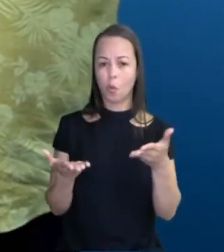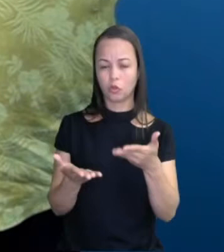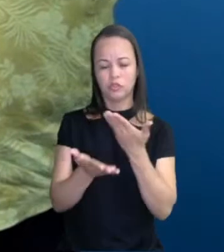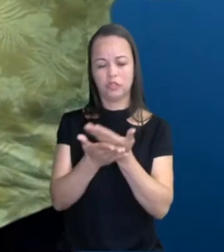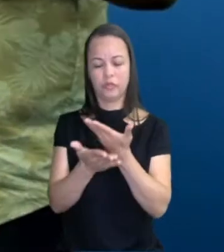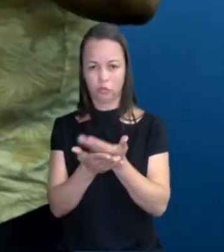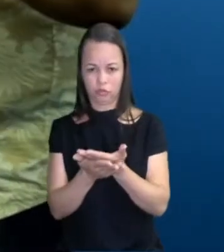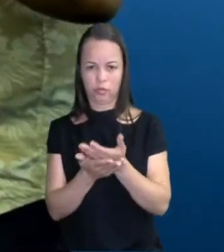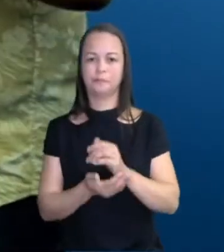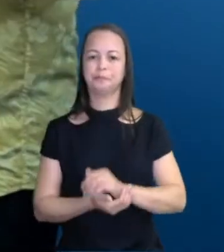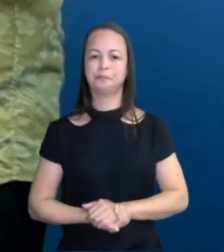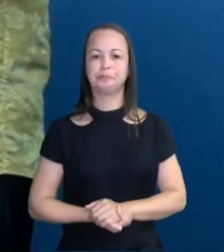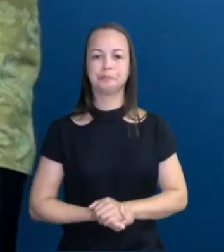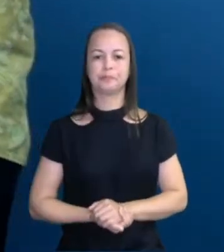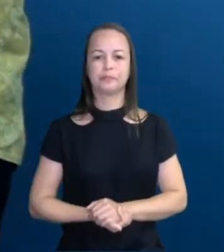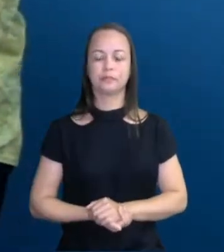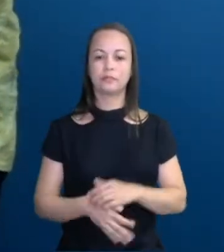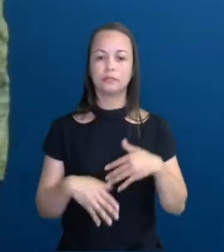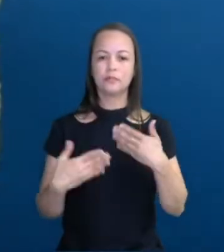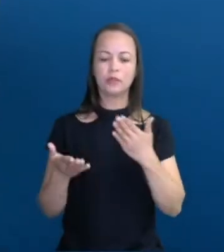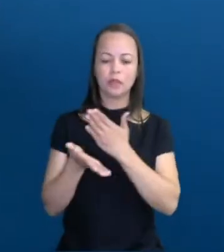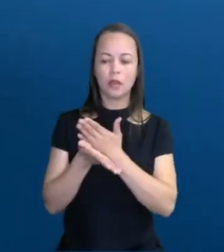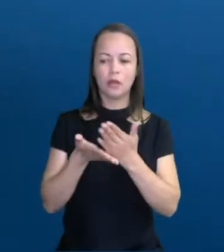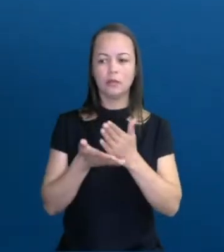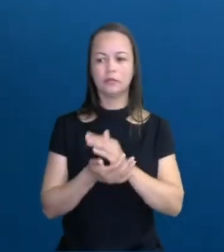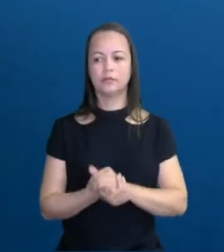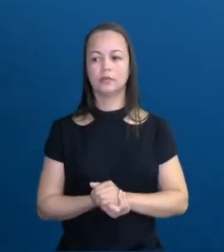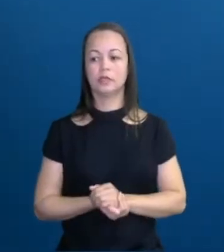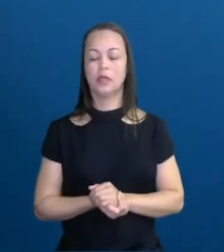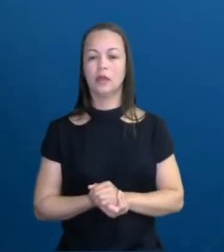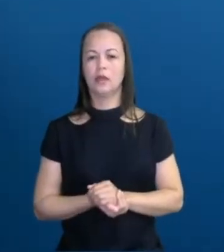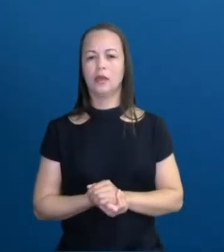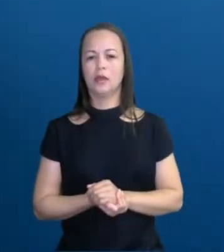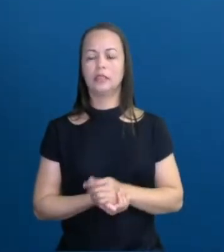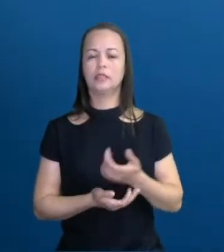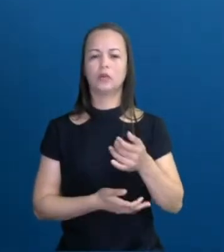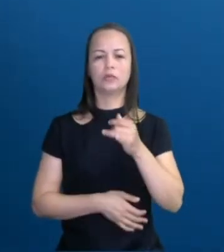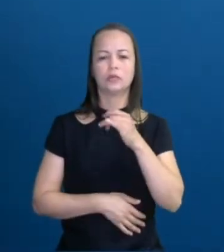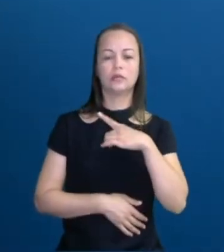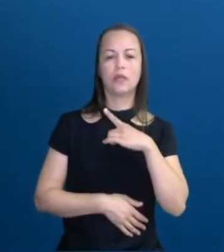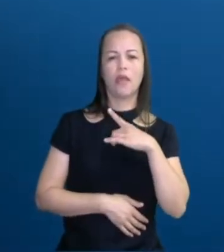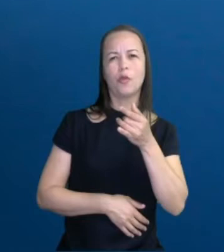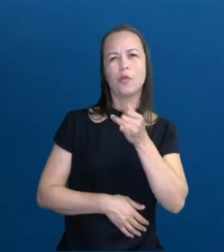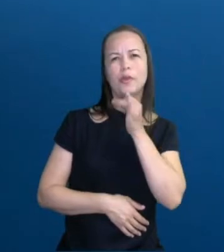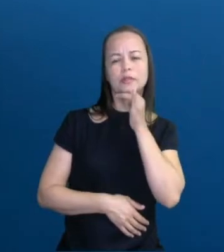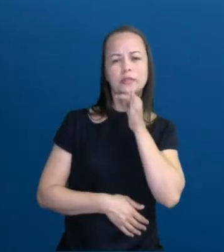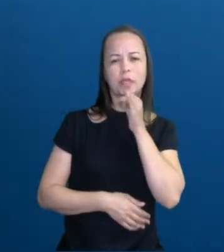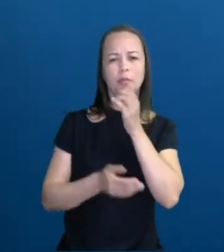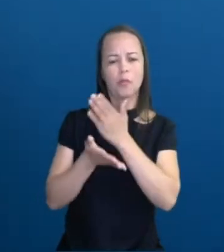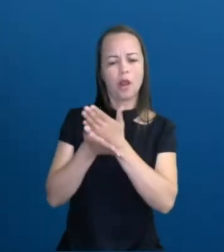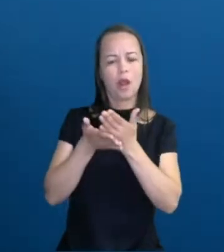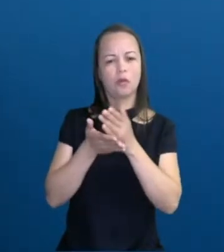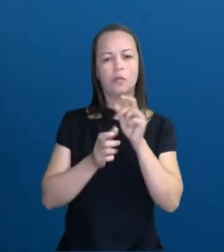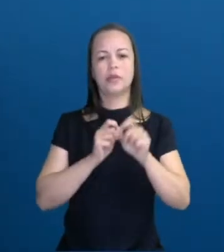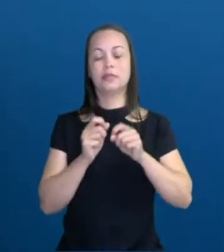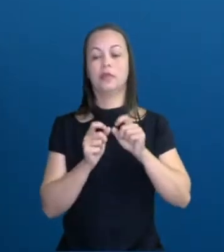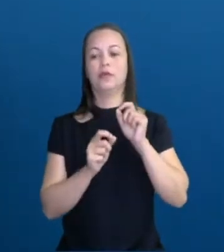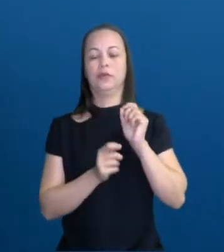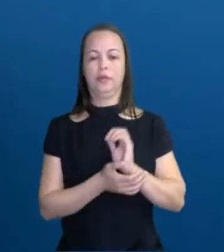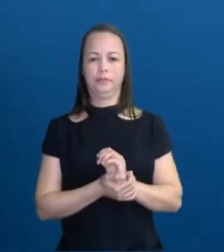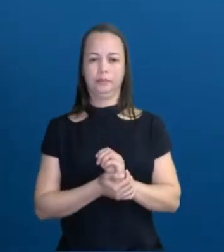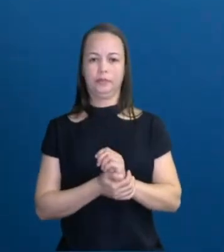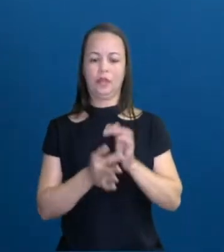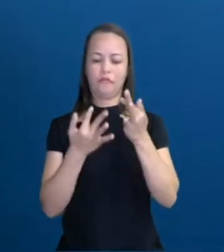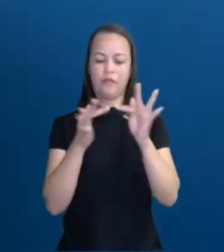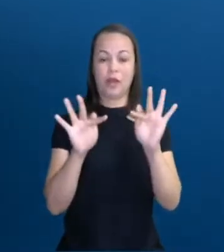estudar na aula de hoje. Então, vamos lá. Eu coloquei um exemplo inicial aqui, e nessa frase diz o